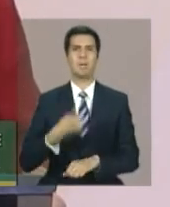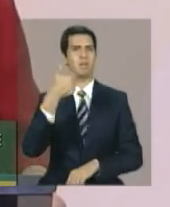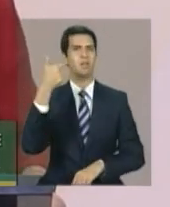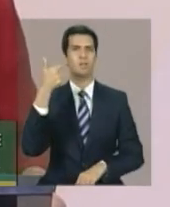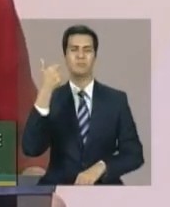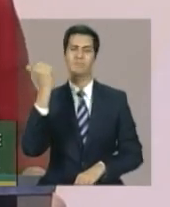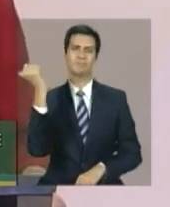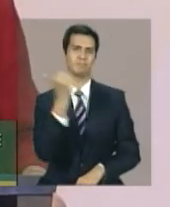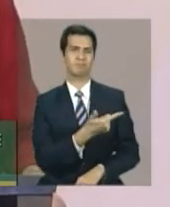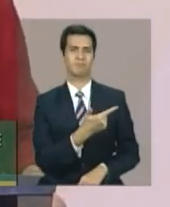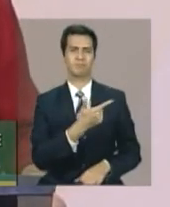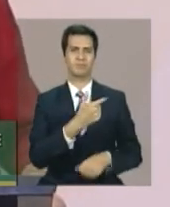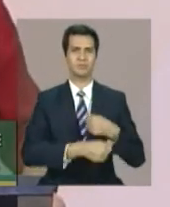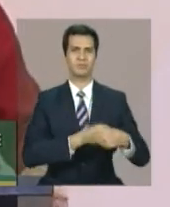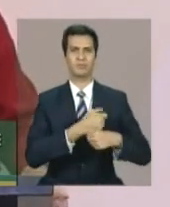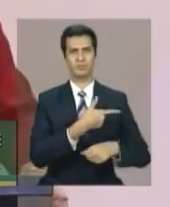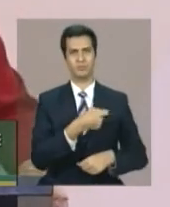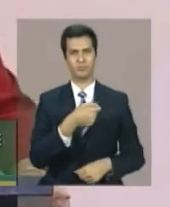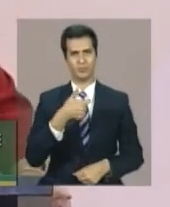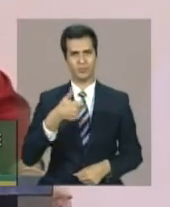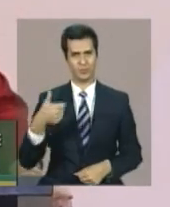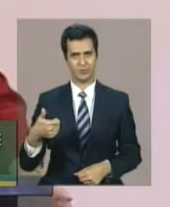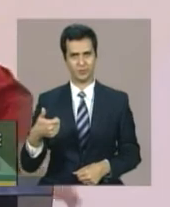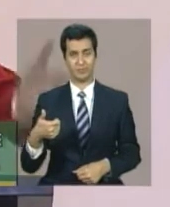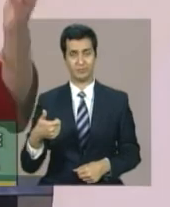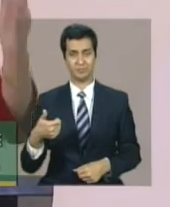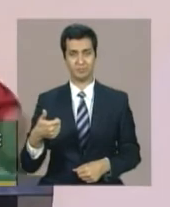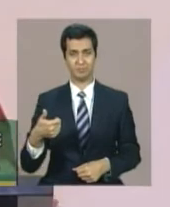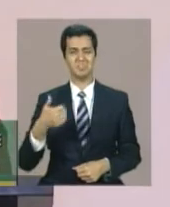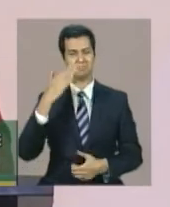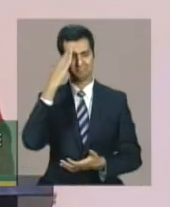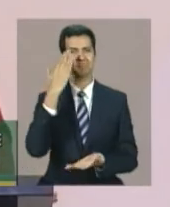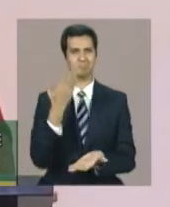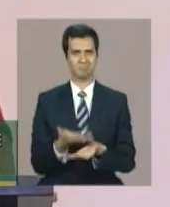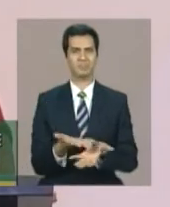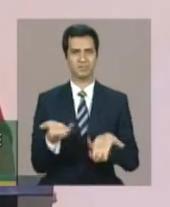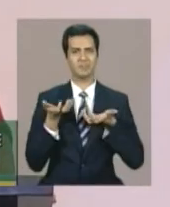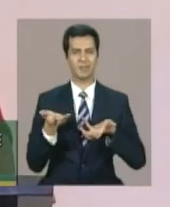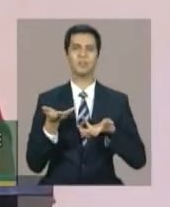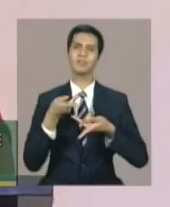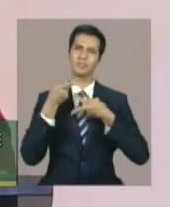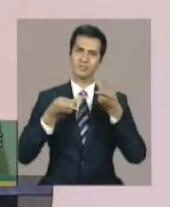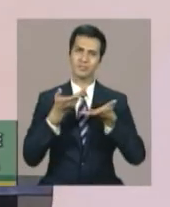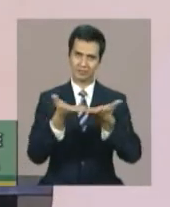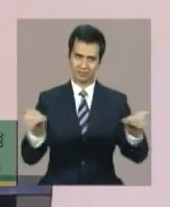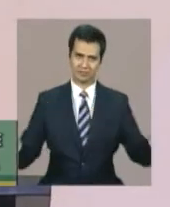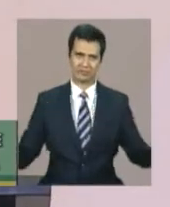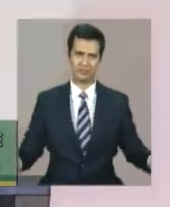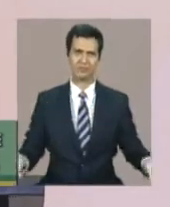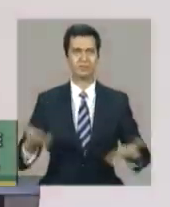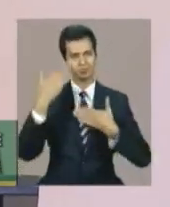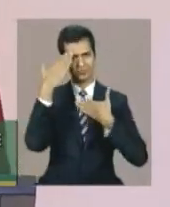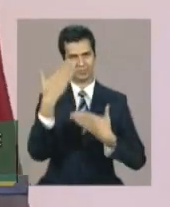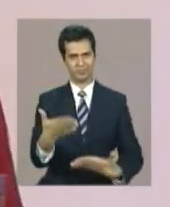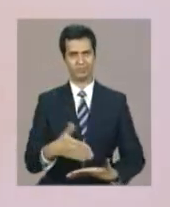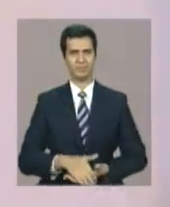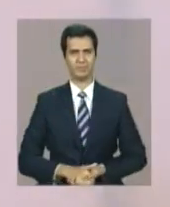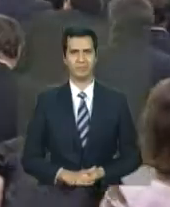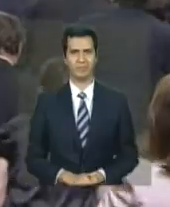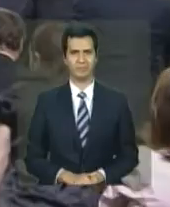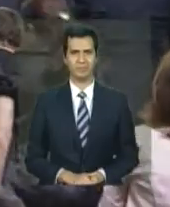de 2011. Essa é a minha certeza que eu queria compartilhar com todos vocês. Muito obrigada.